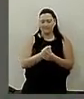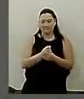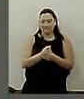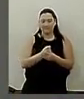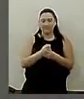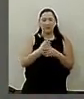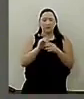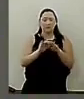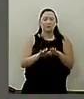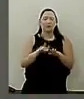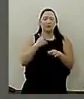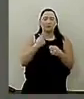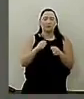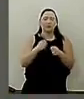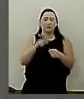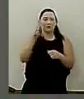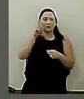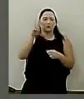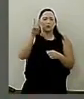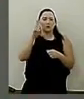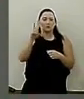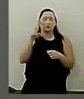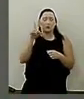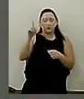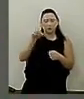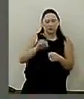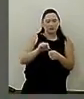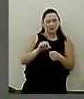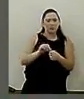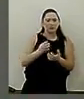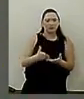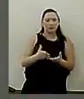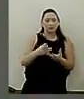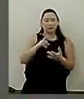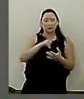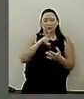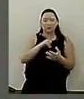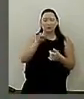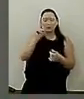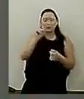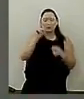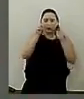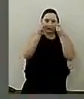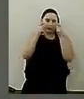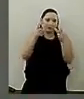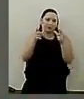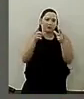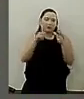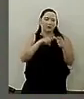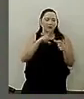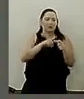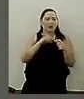Mas lembre-se que quando Deus faz isso, Ele desperta a nossa